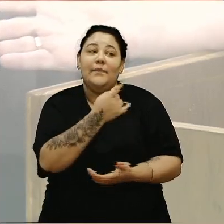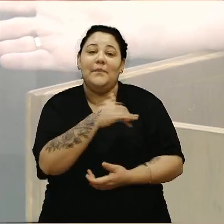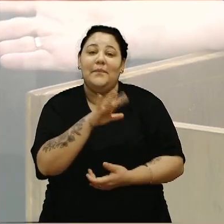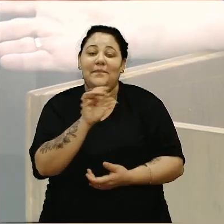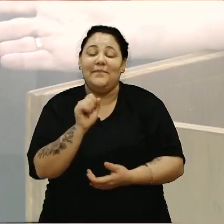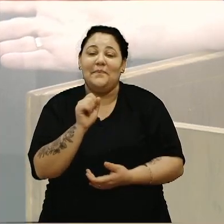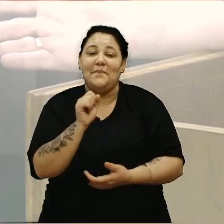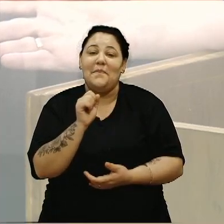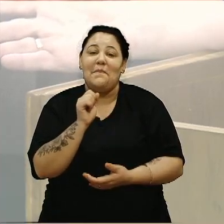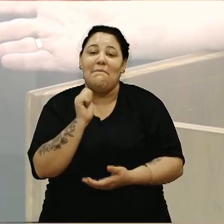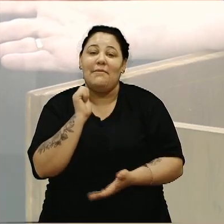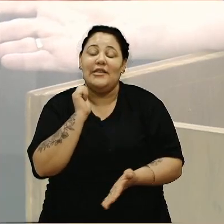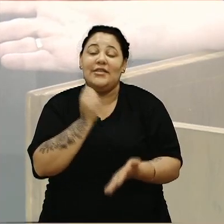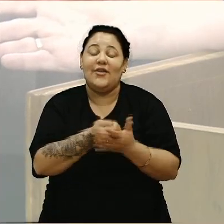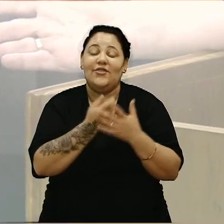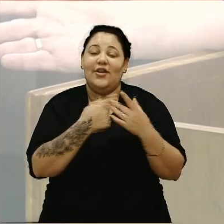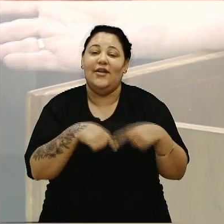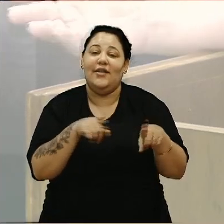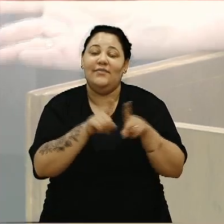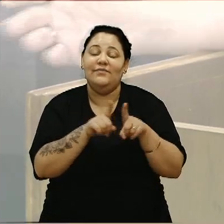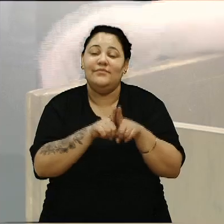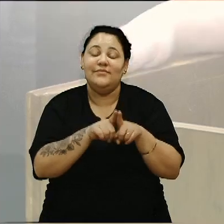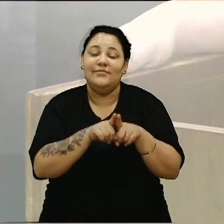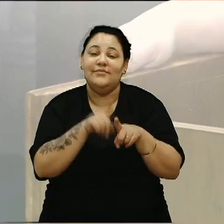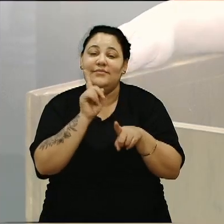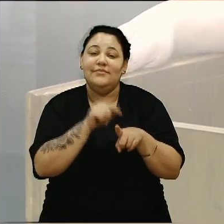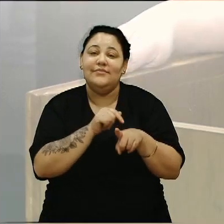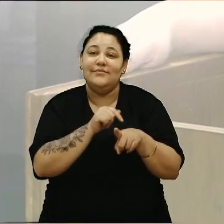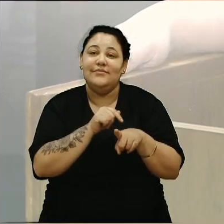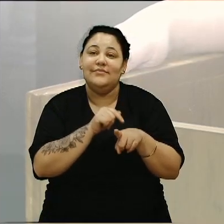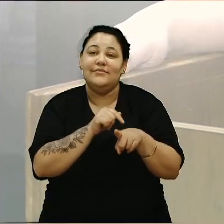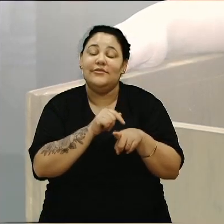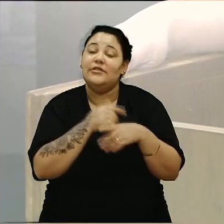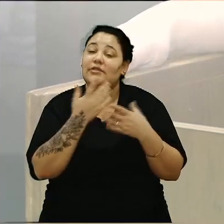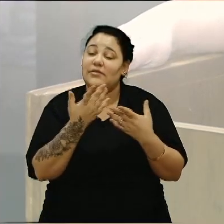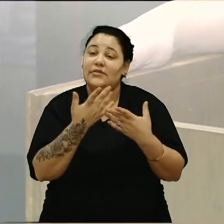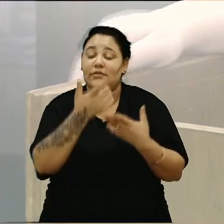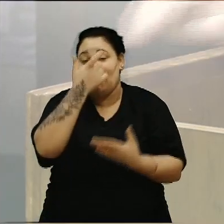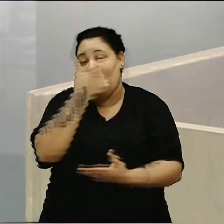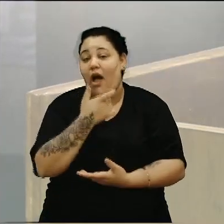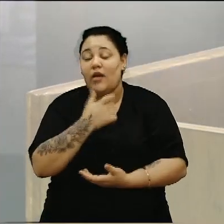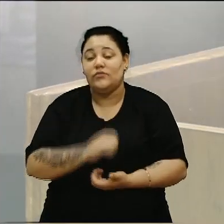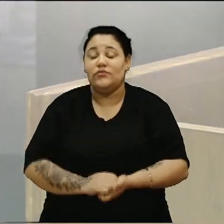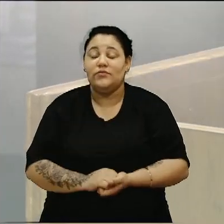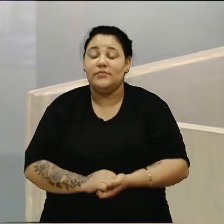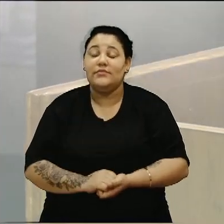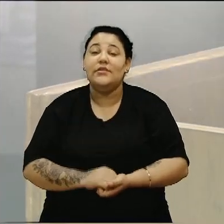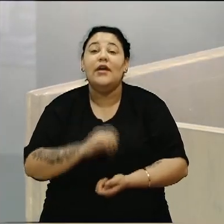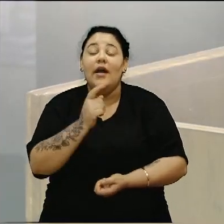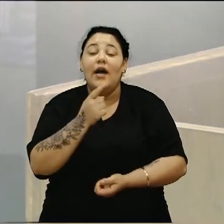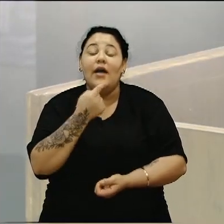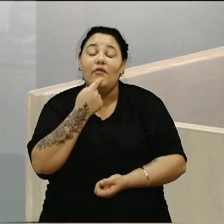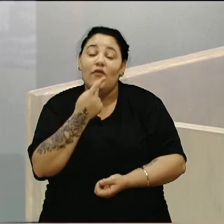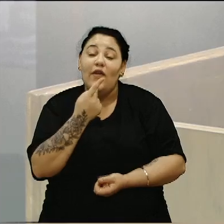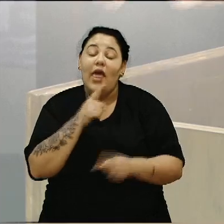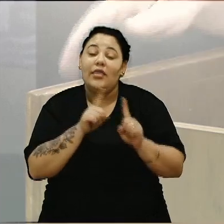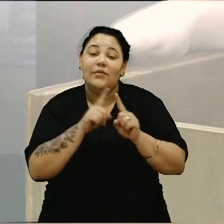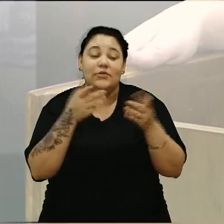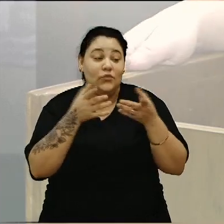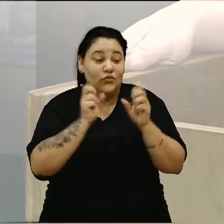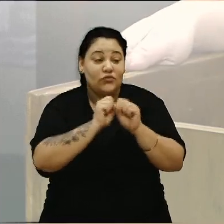que nós tentamos, mas daqui a pouco vai ter que se resultar nisso. E aí eu venho dizer que hoje de